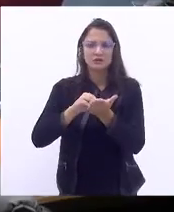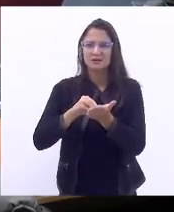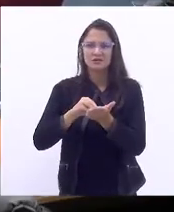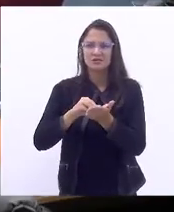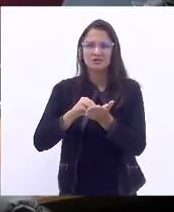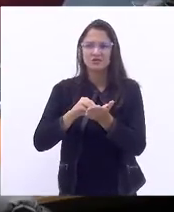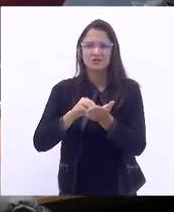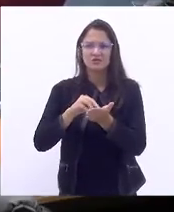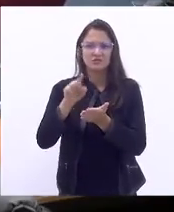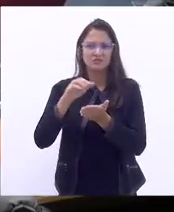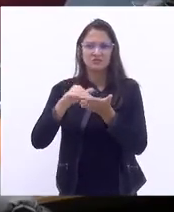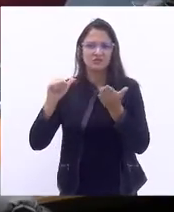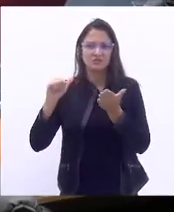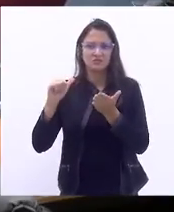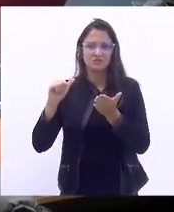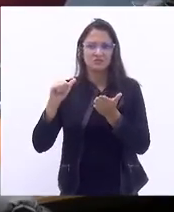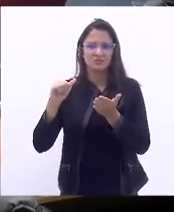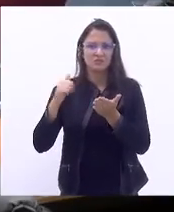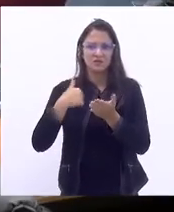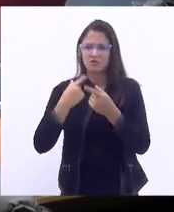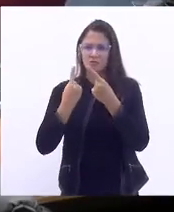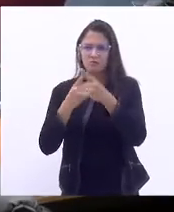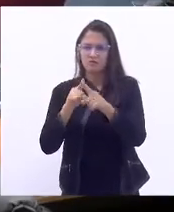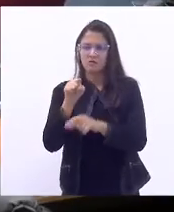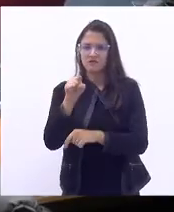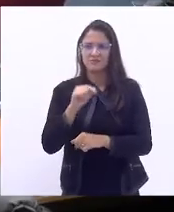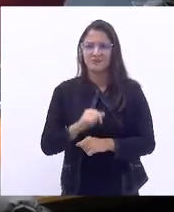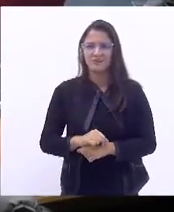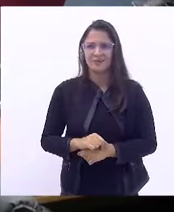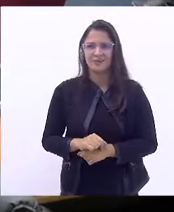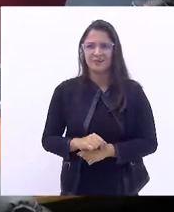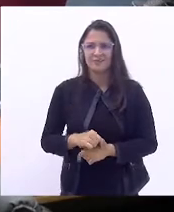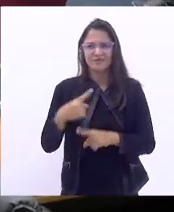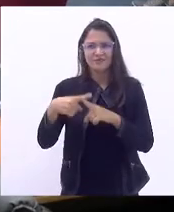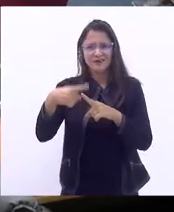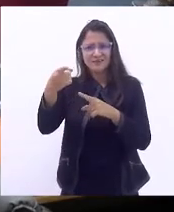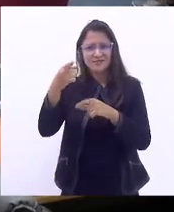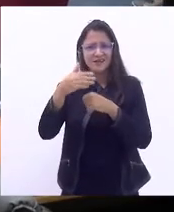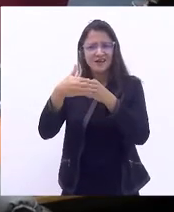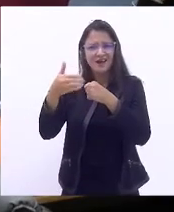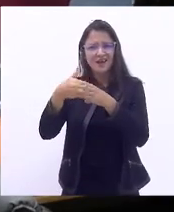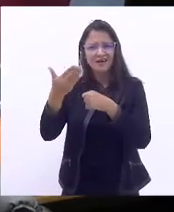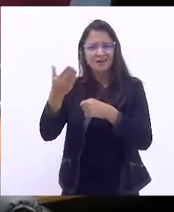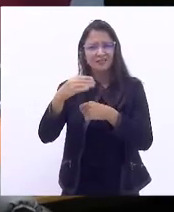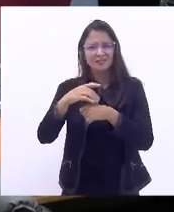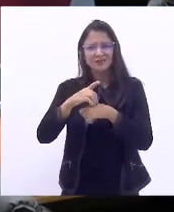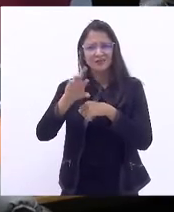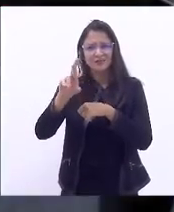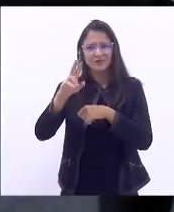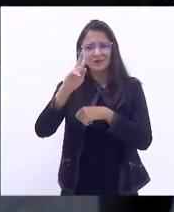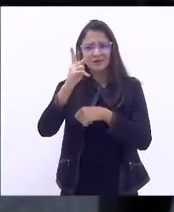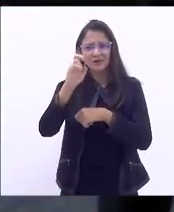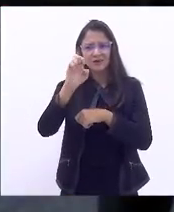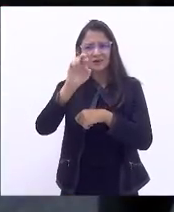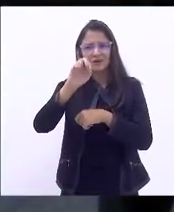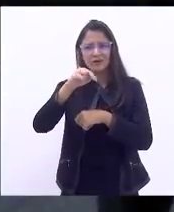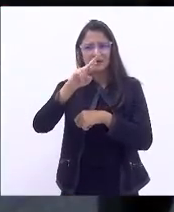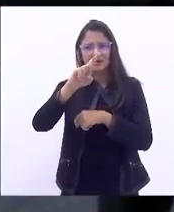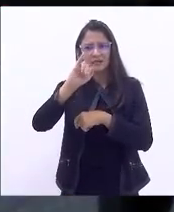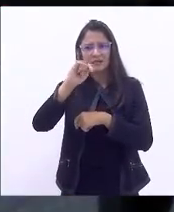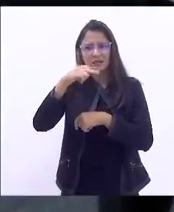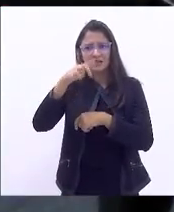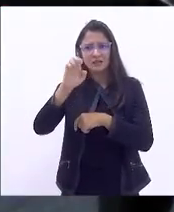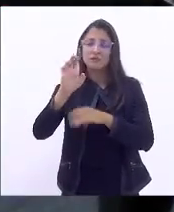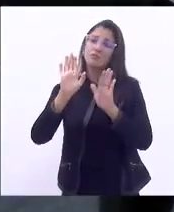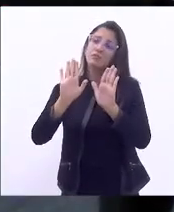nenhum. Vou em contra, Vossa Excelência. Você entendeu tanto carinho, doutor Henrique? Tenho um carinho muito grande pelo doutor Henrique, mas eu